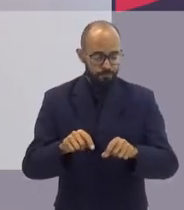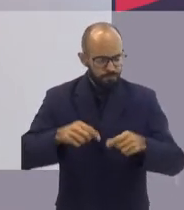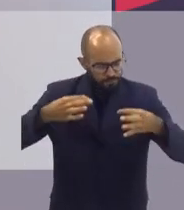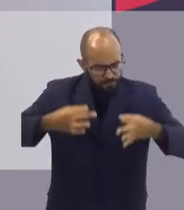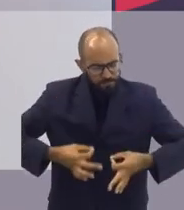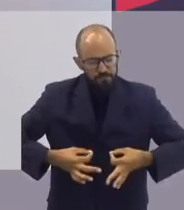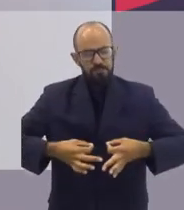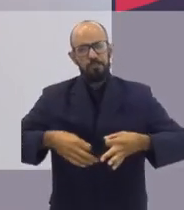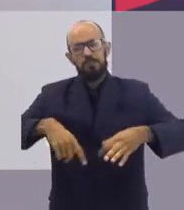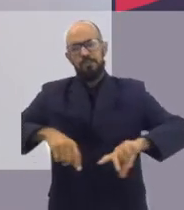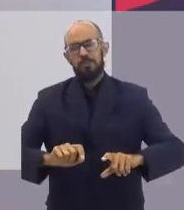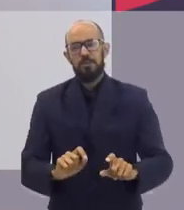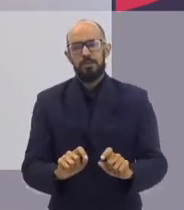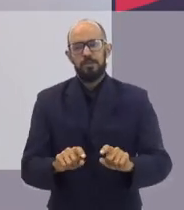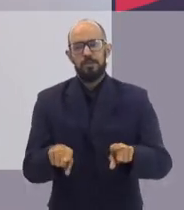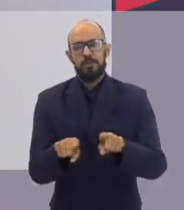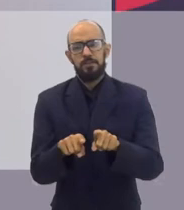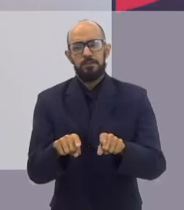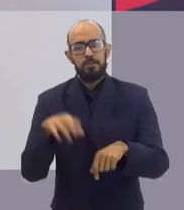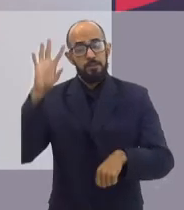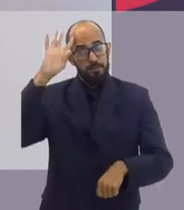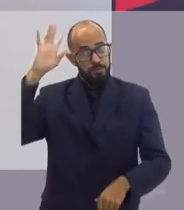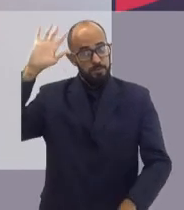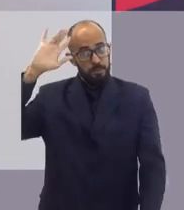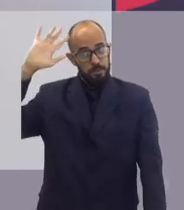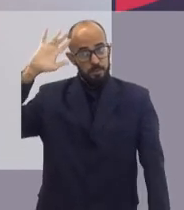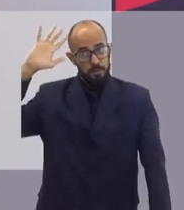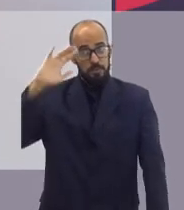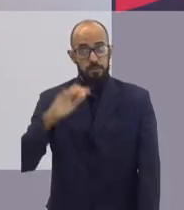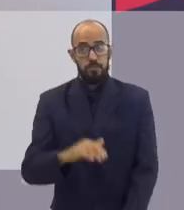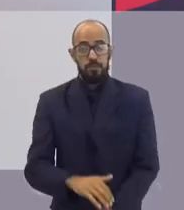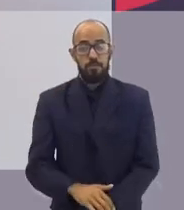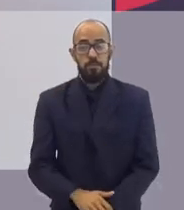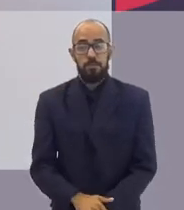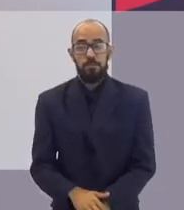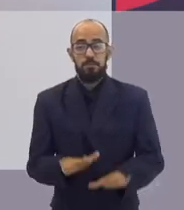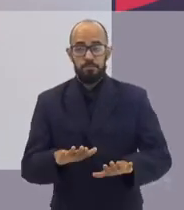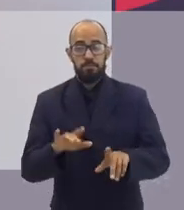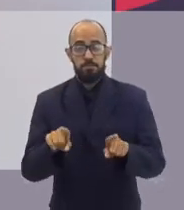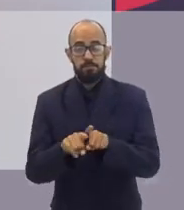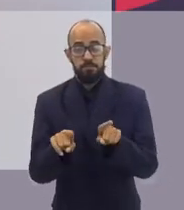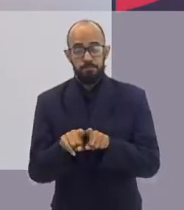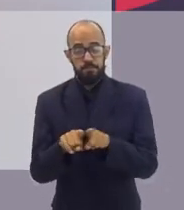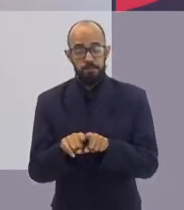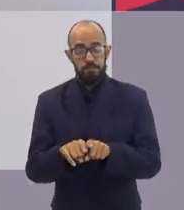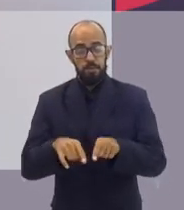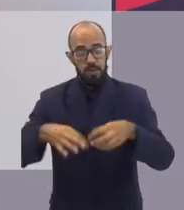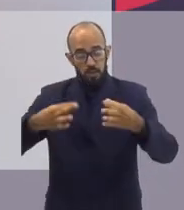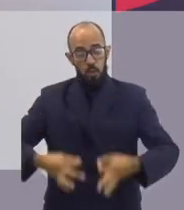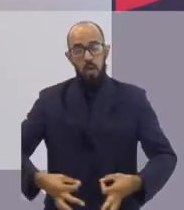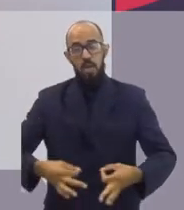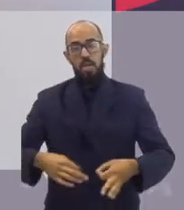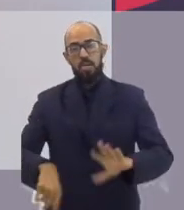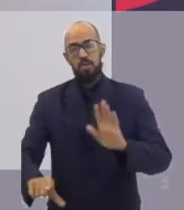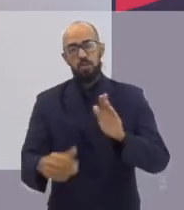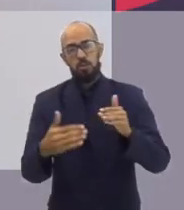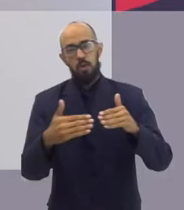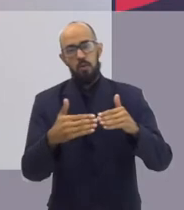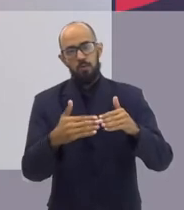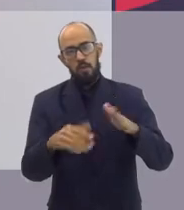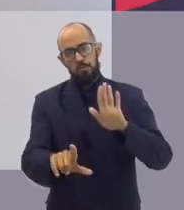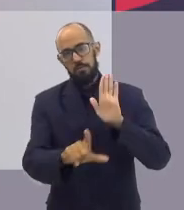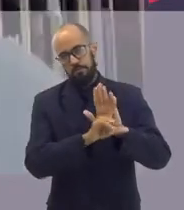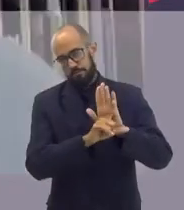ser correto no contexto teórico, mas também correto no contexto